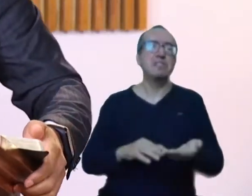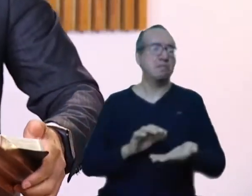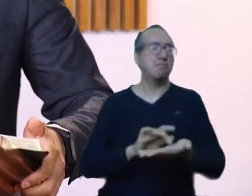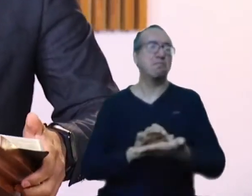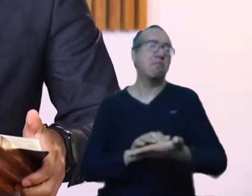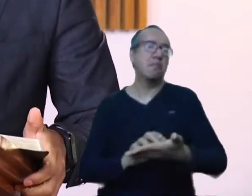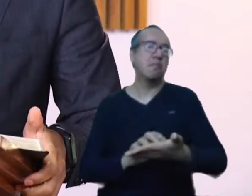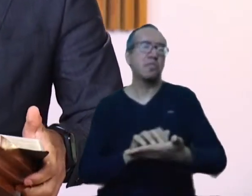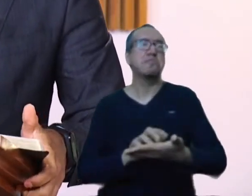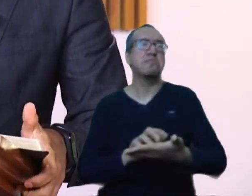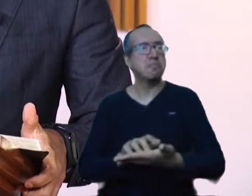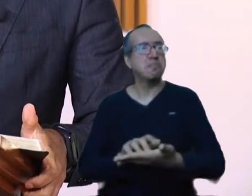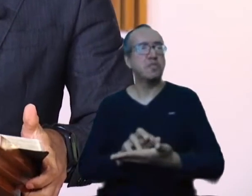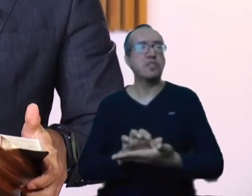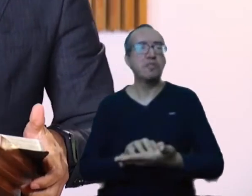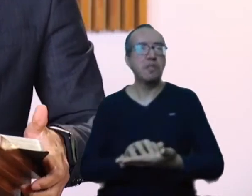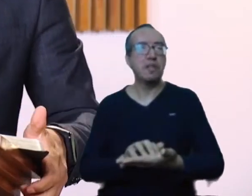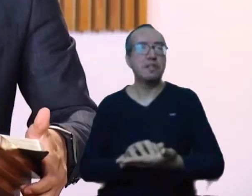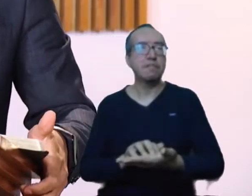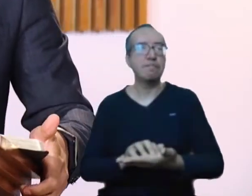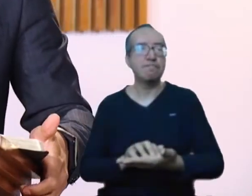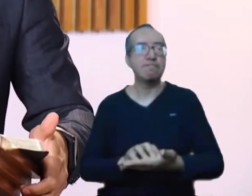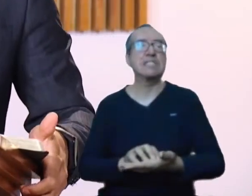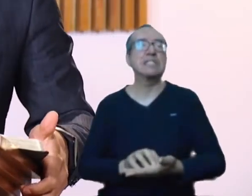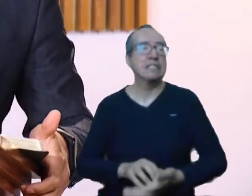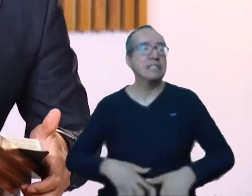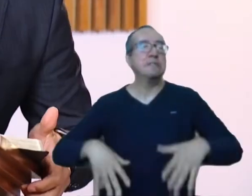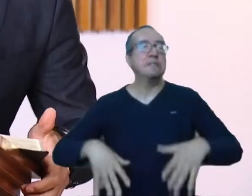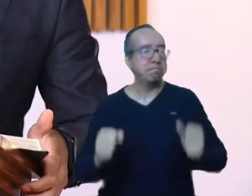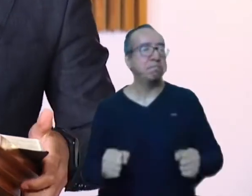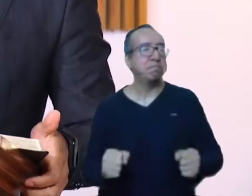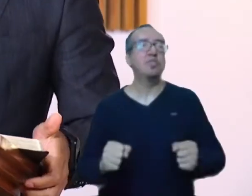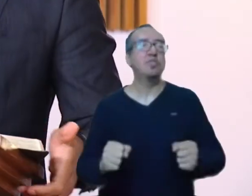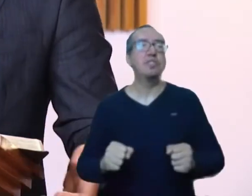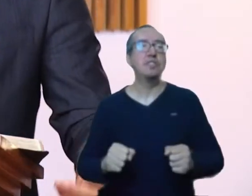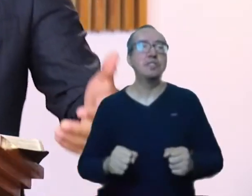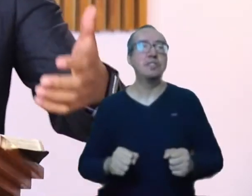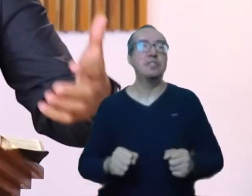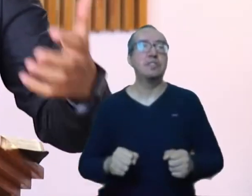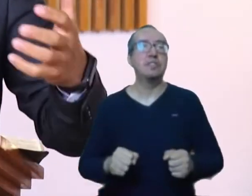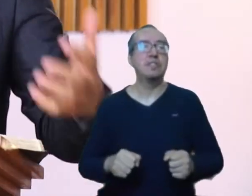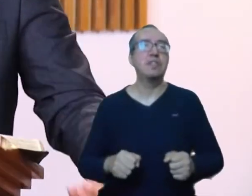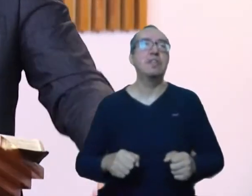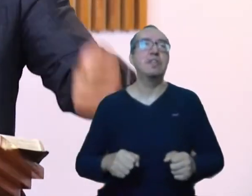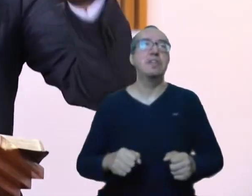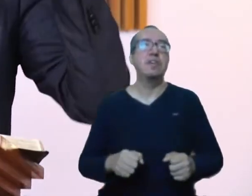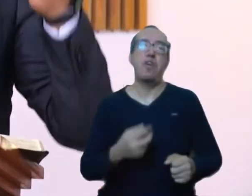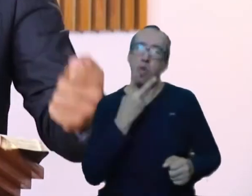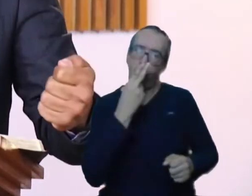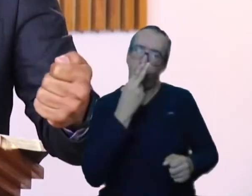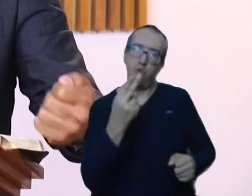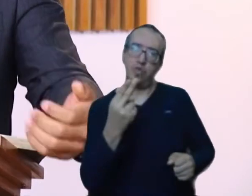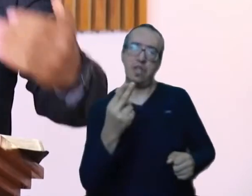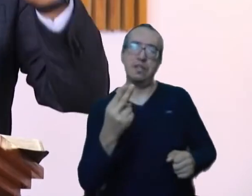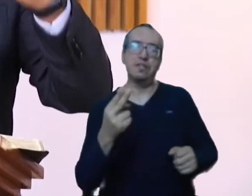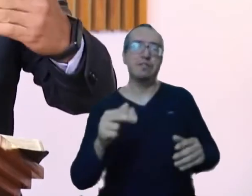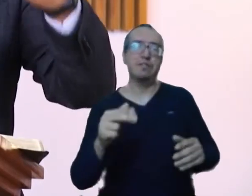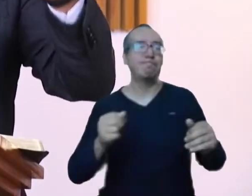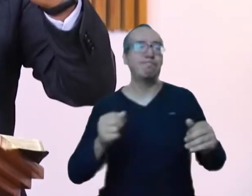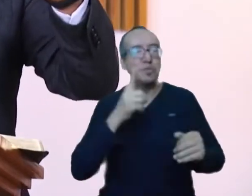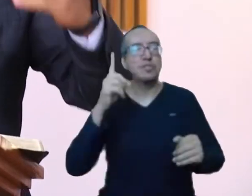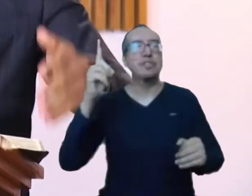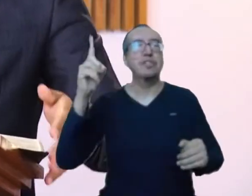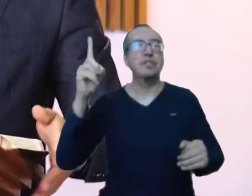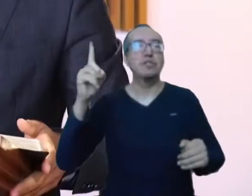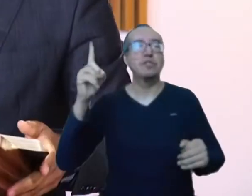tornar na mão de Deus. Se você como igreja descer, se você como igreja pegá-lo e colocá-lo